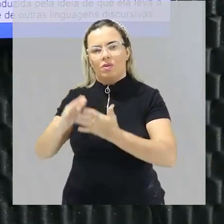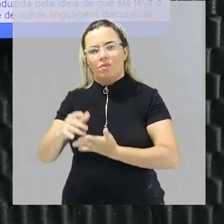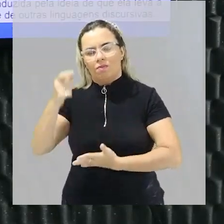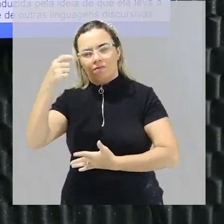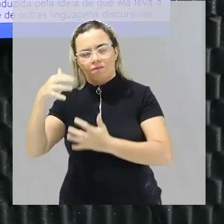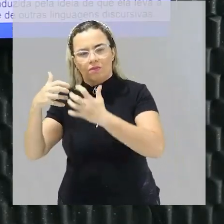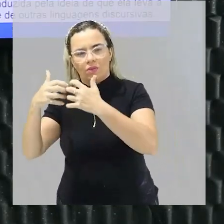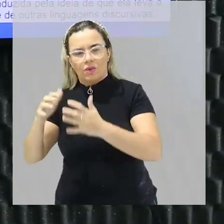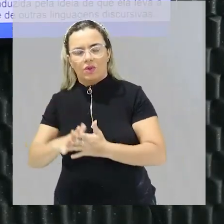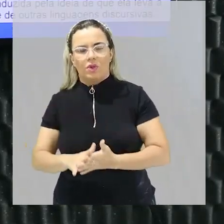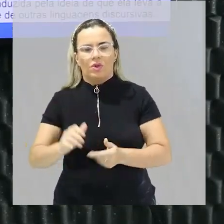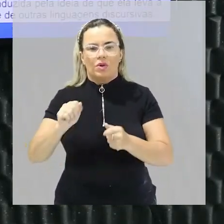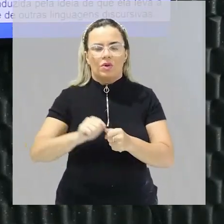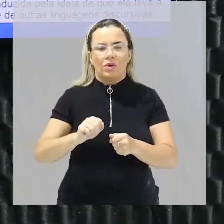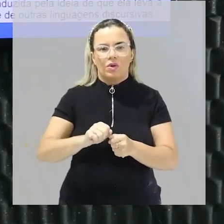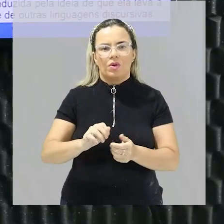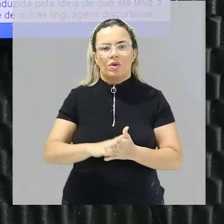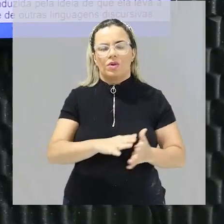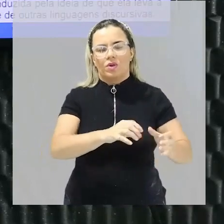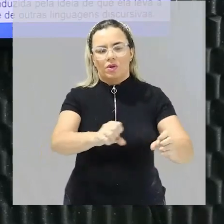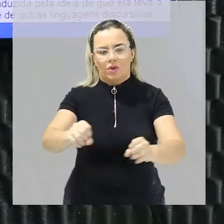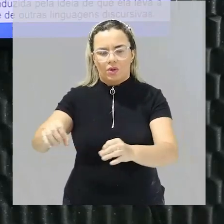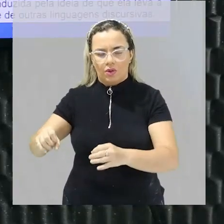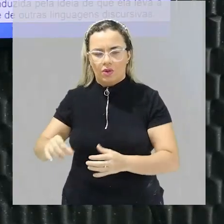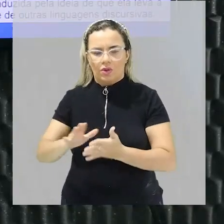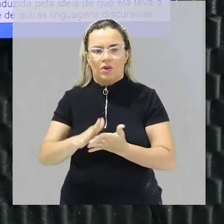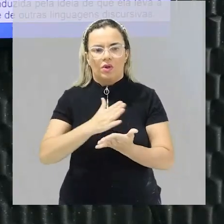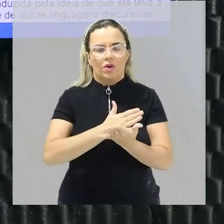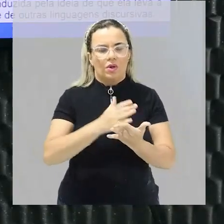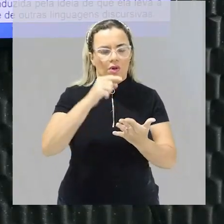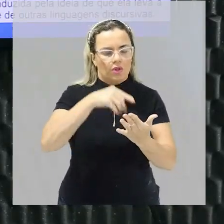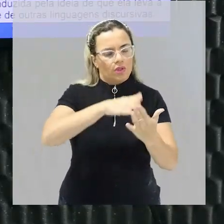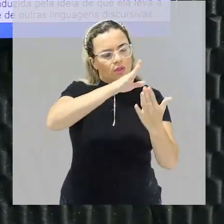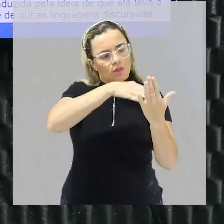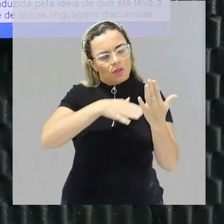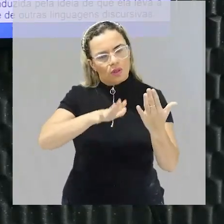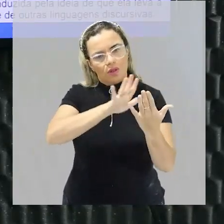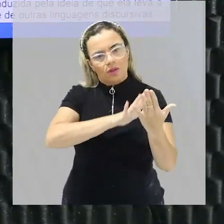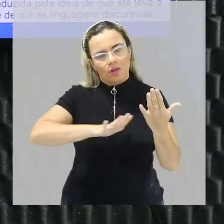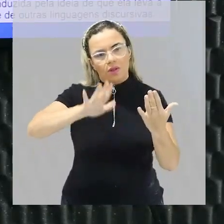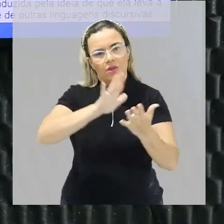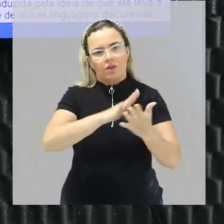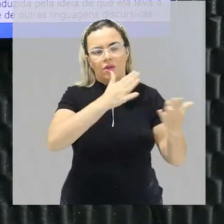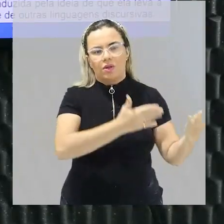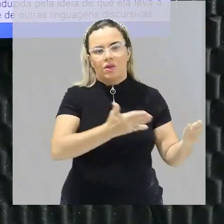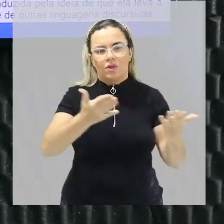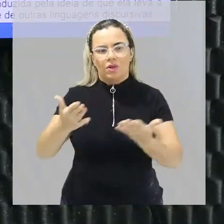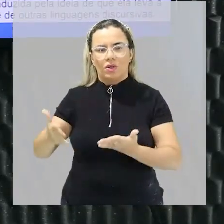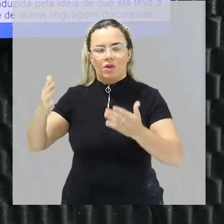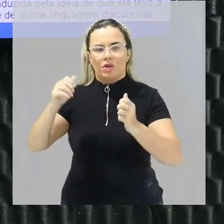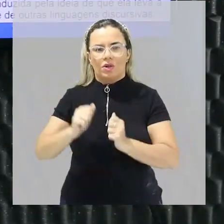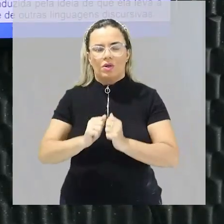ação pedagógica a partir desta área que é a estética, ok? E aí eu convido vocês a continuar